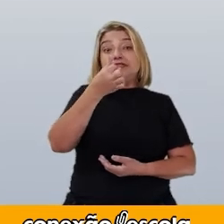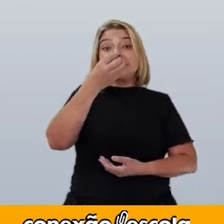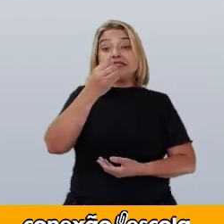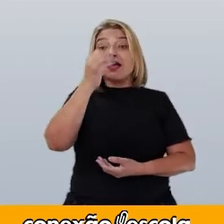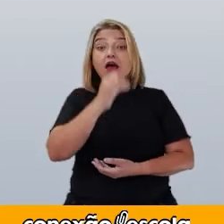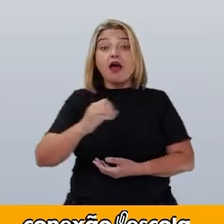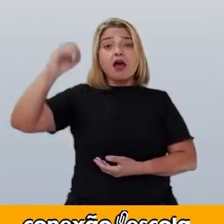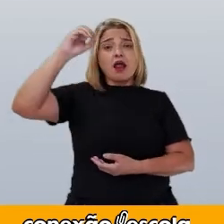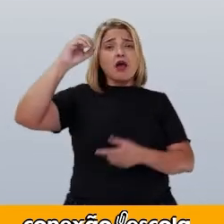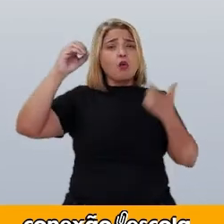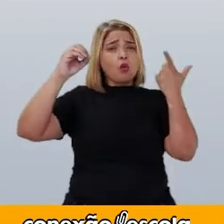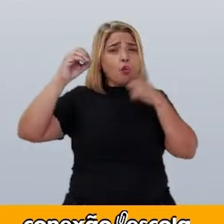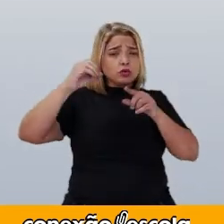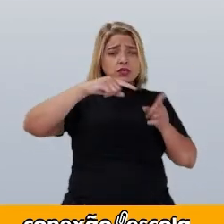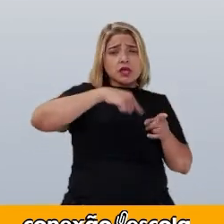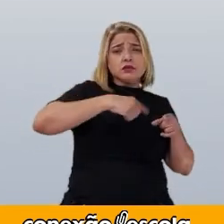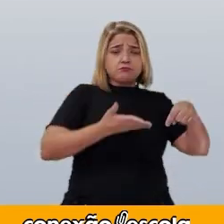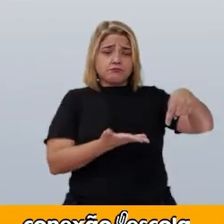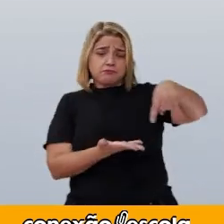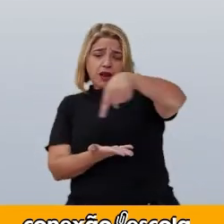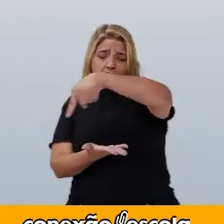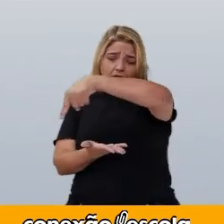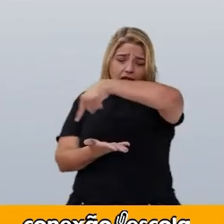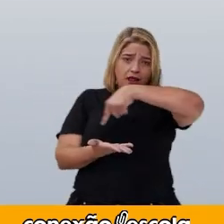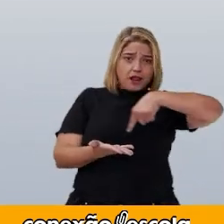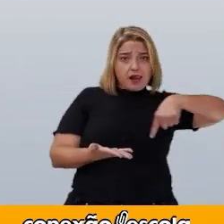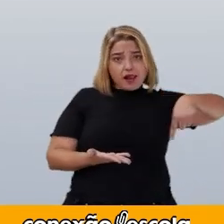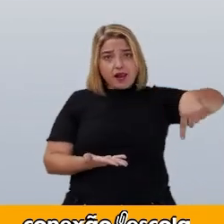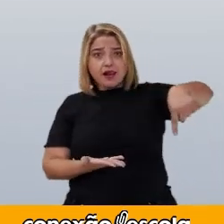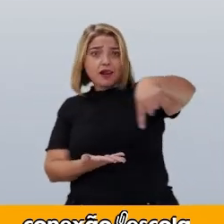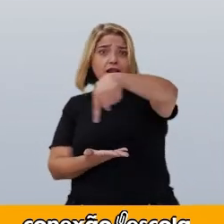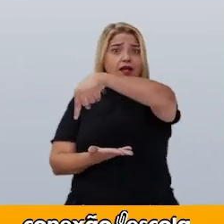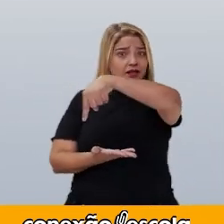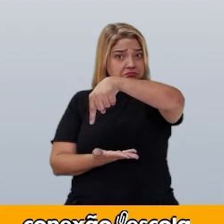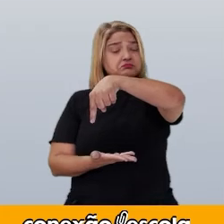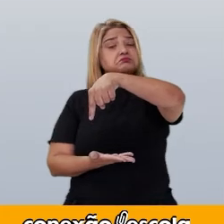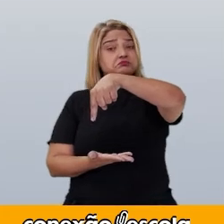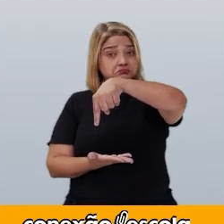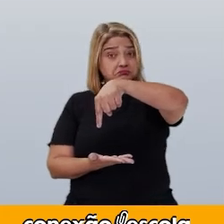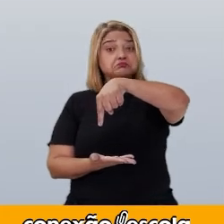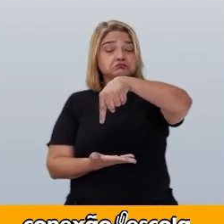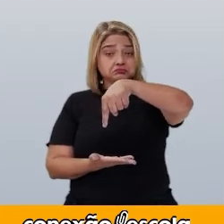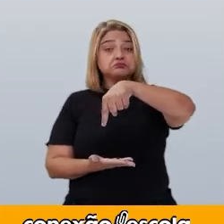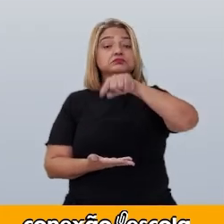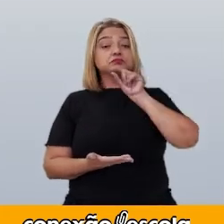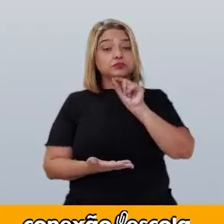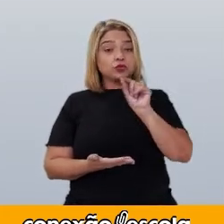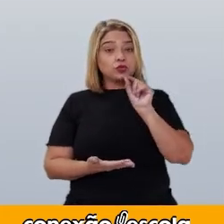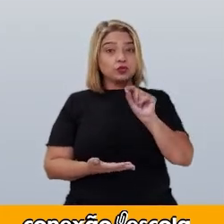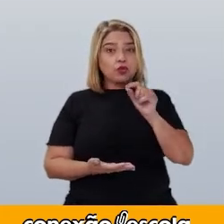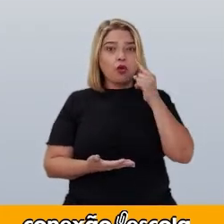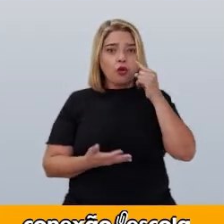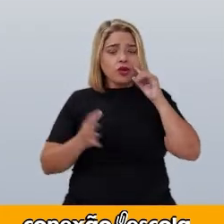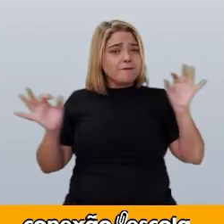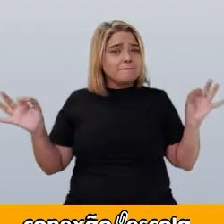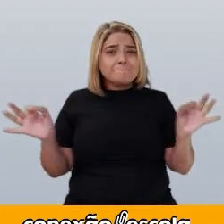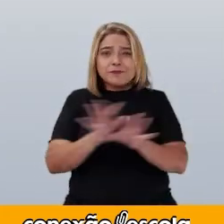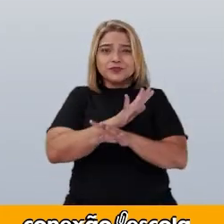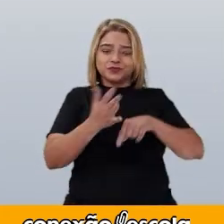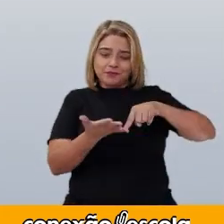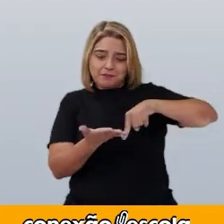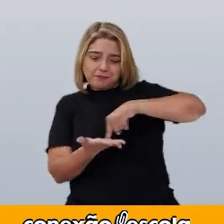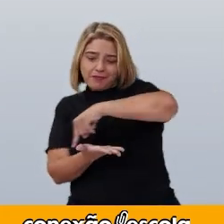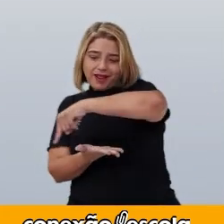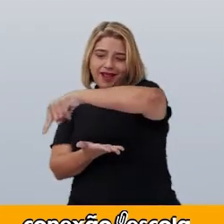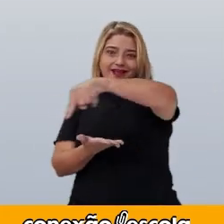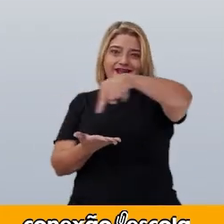360 graus, isso quer dizer um ângulo inteiro, uma volta completa.